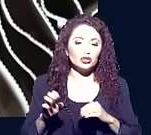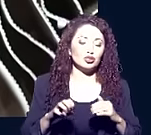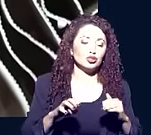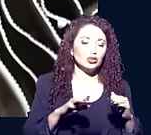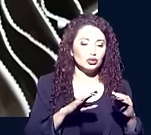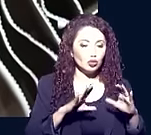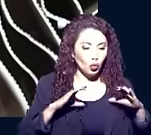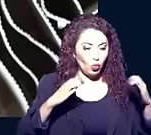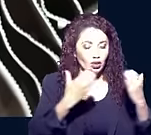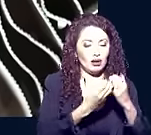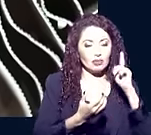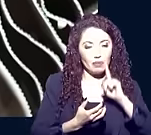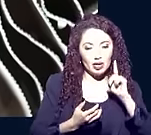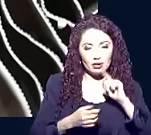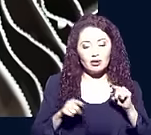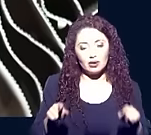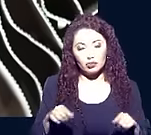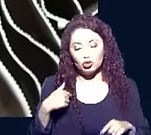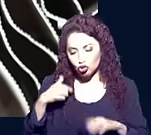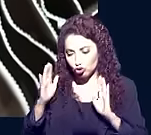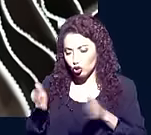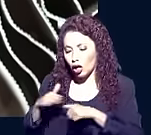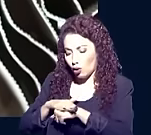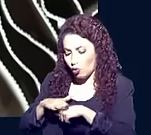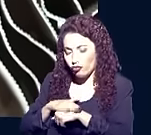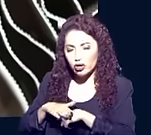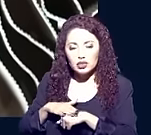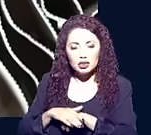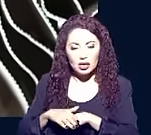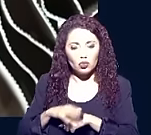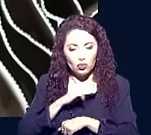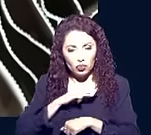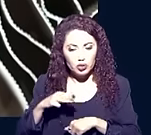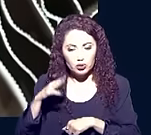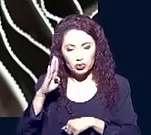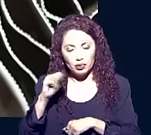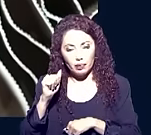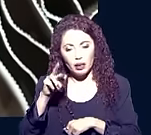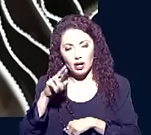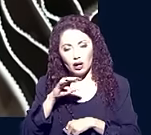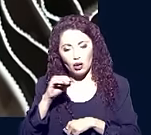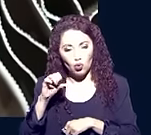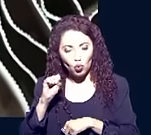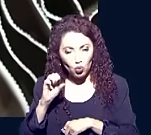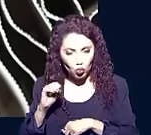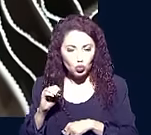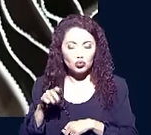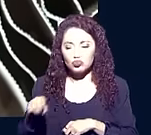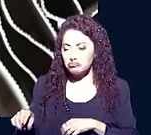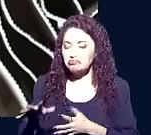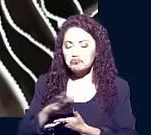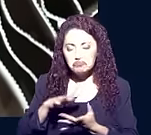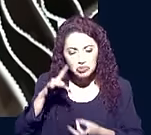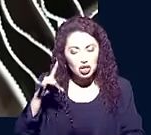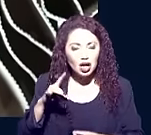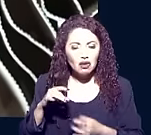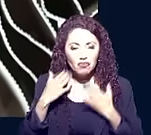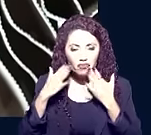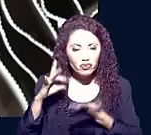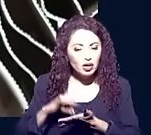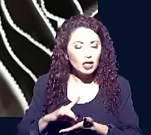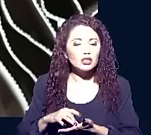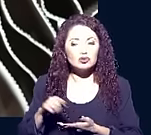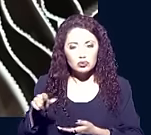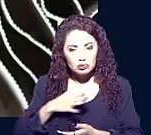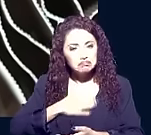comportamento o que não tem novidade nenhuma para nós democrático Franco de um estabelecimento de